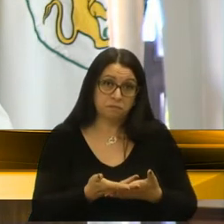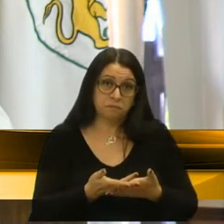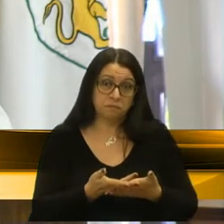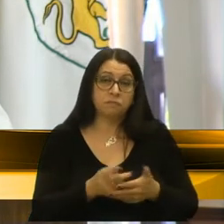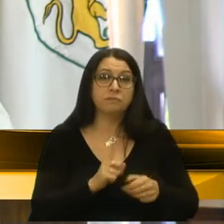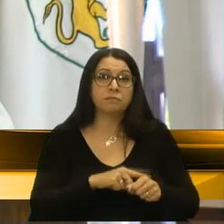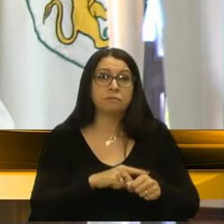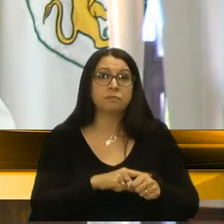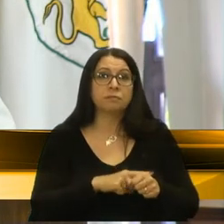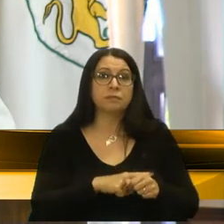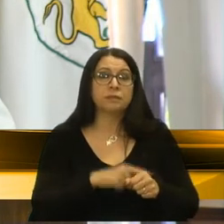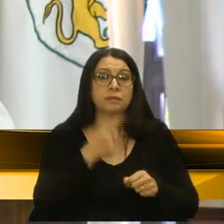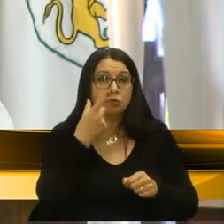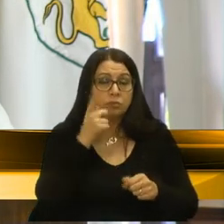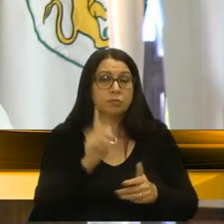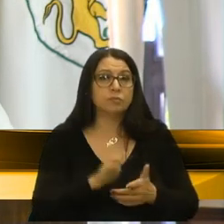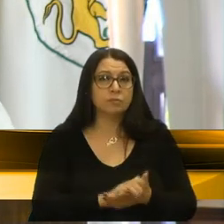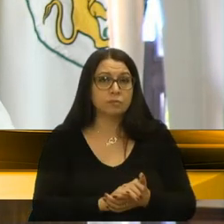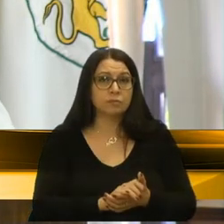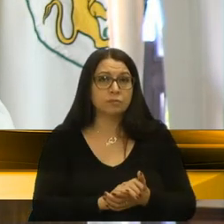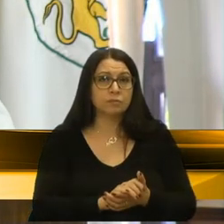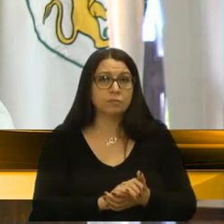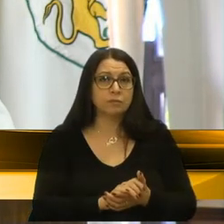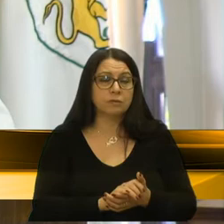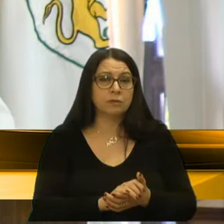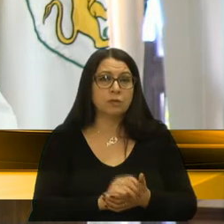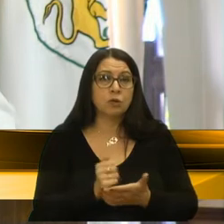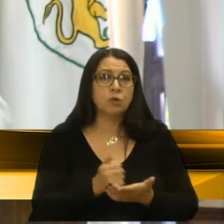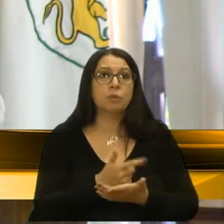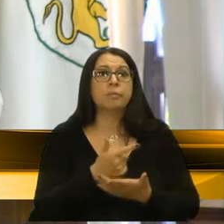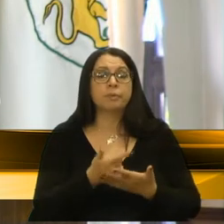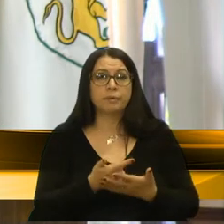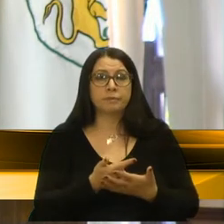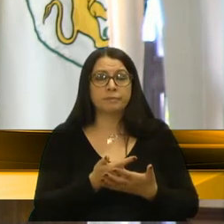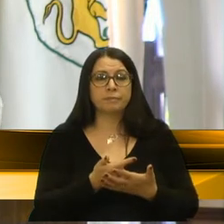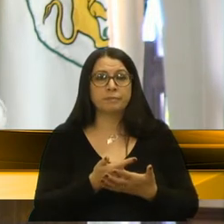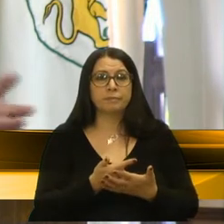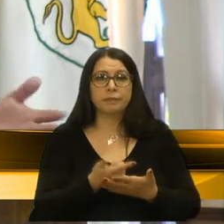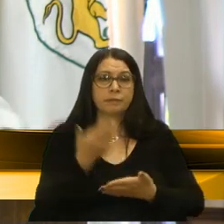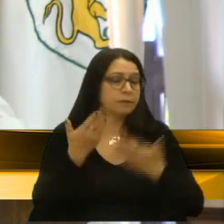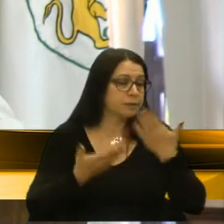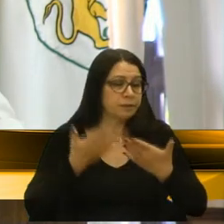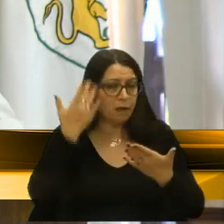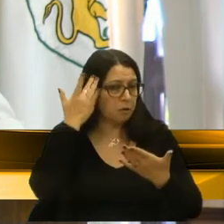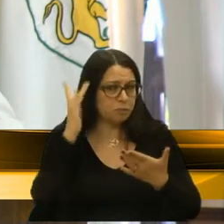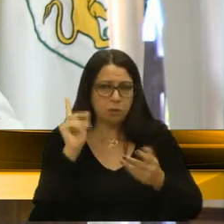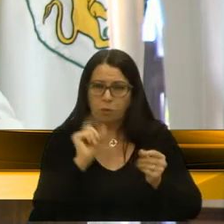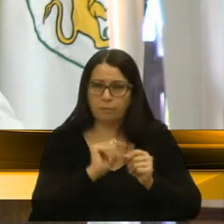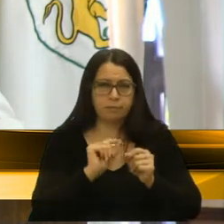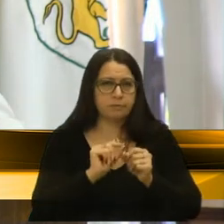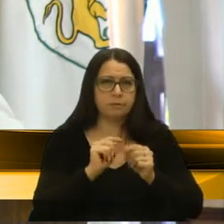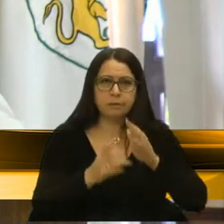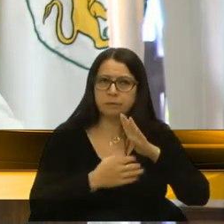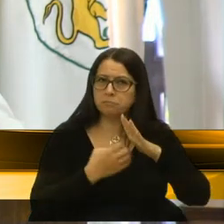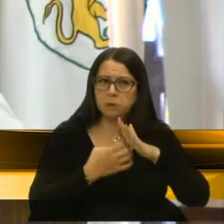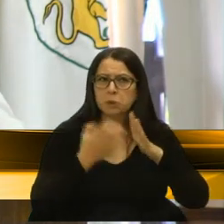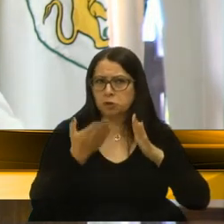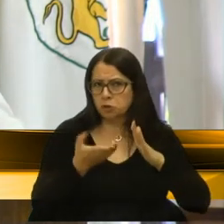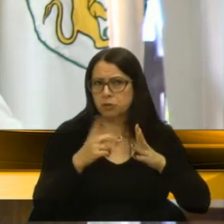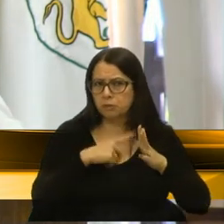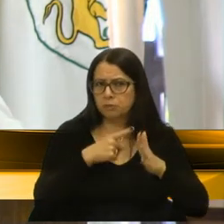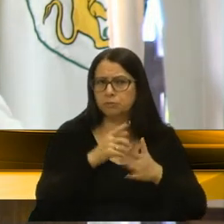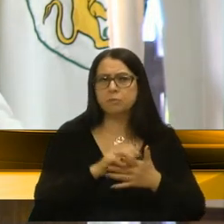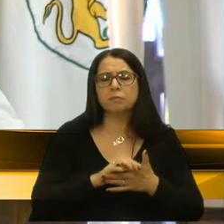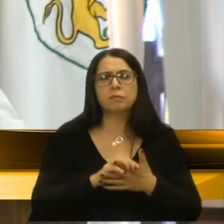momento, nós conseguir adquirir, comprar, licitar, não sei como é que é, deve ter uma empresa já listada para